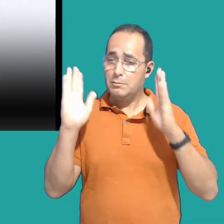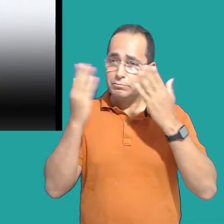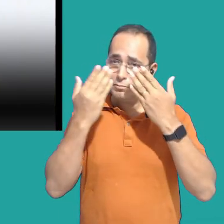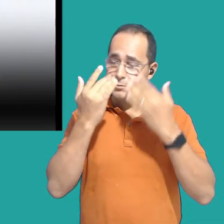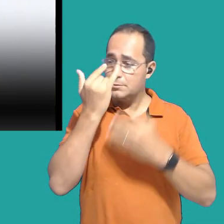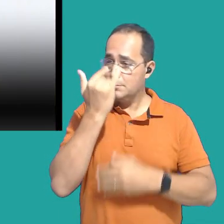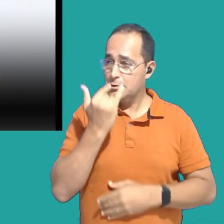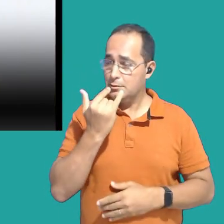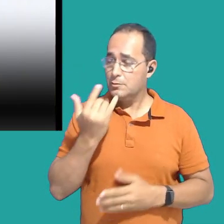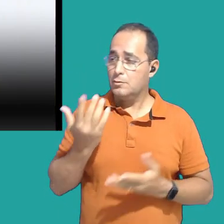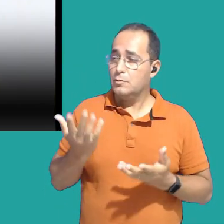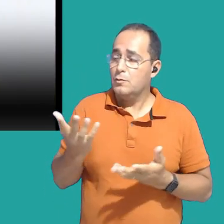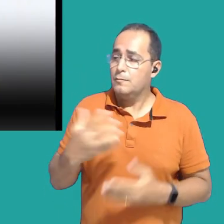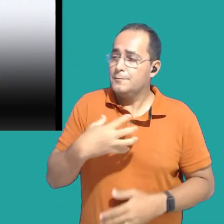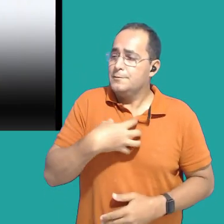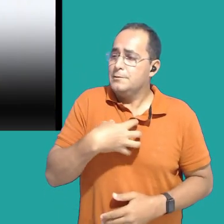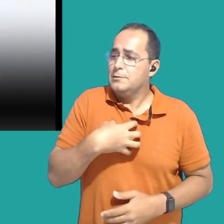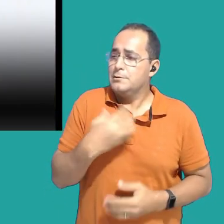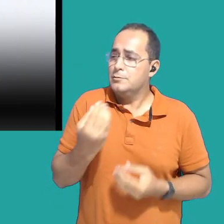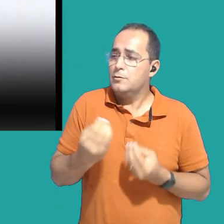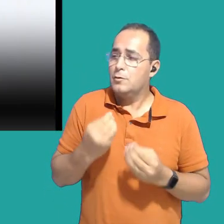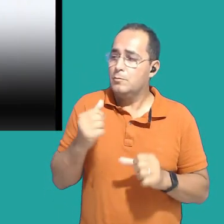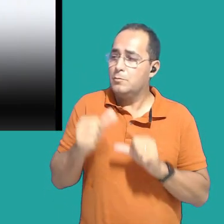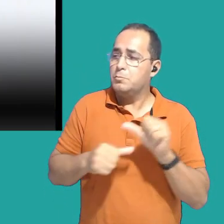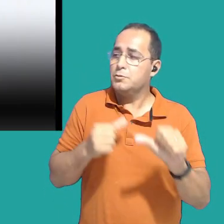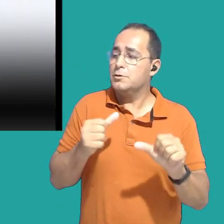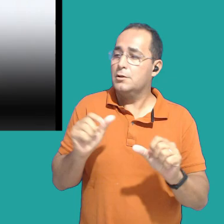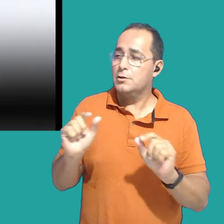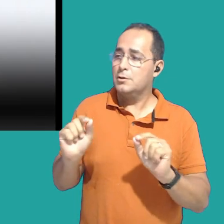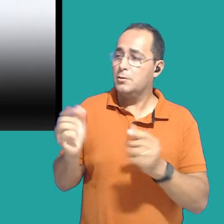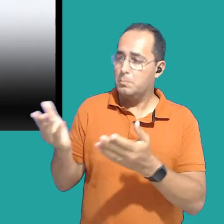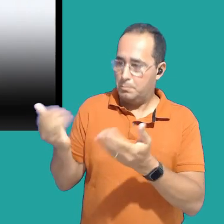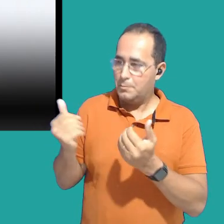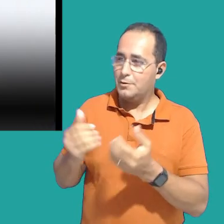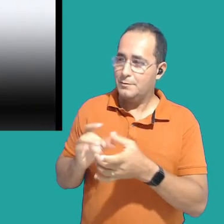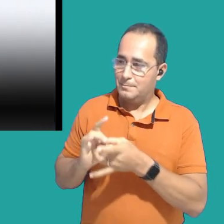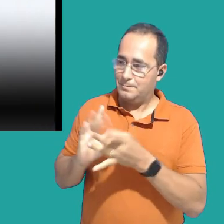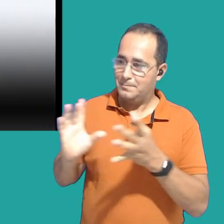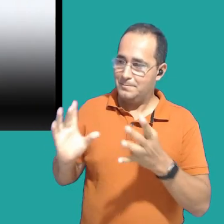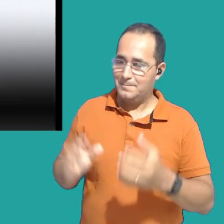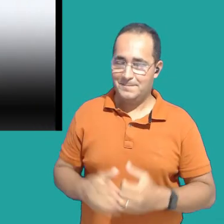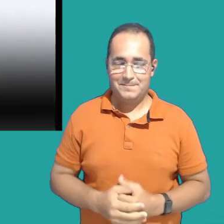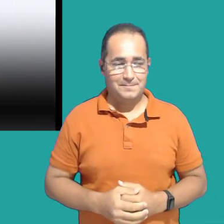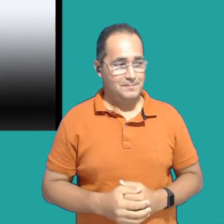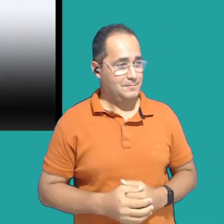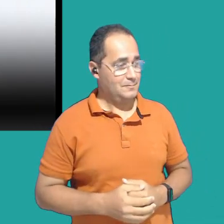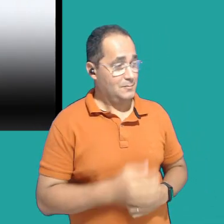pessoa agora com deficiência visual, como você se sentiu e tudo mais. Pode ficar à vontade.